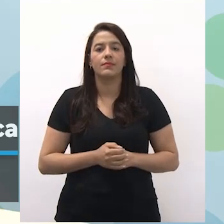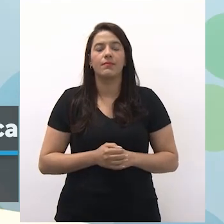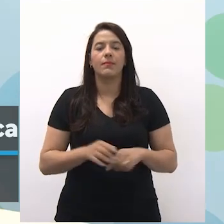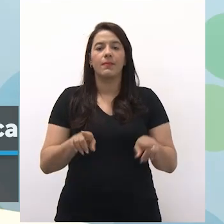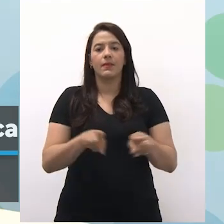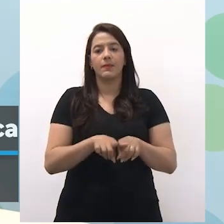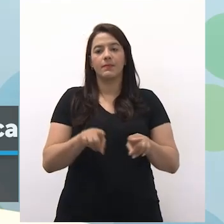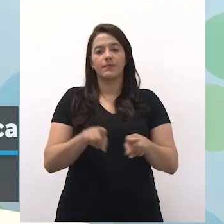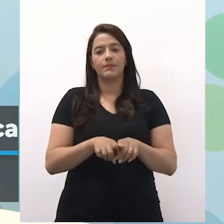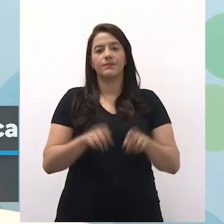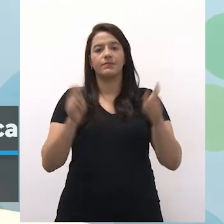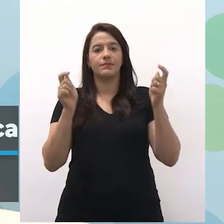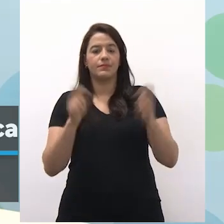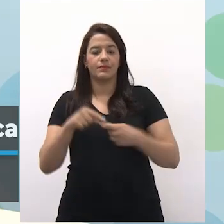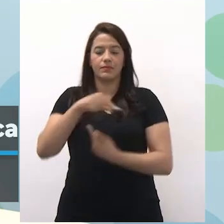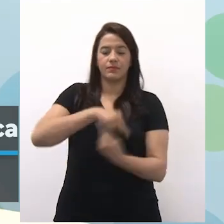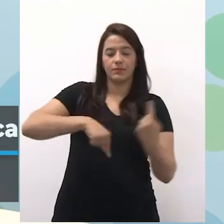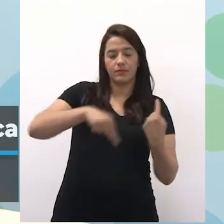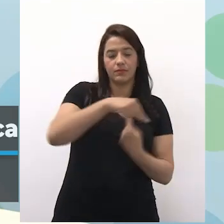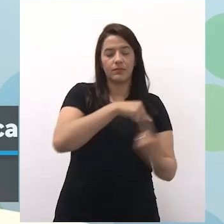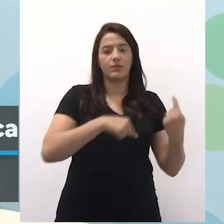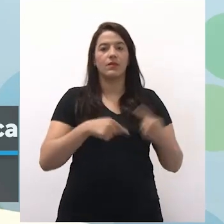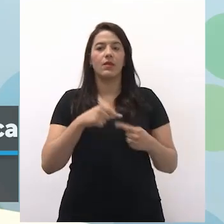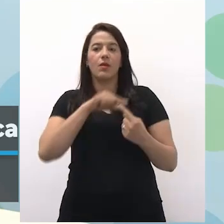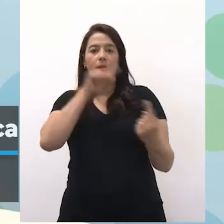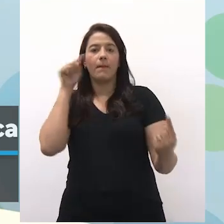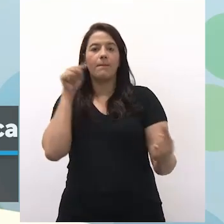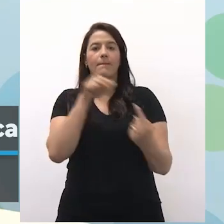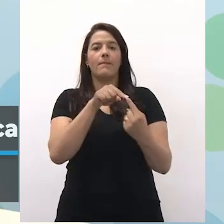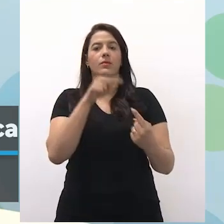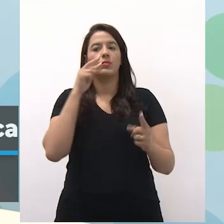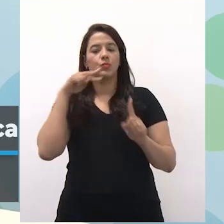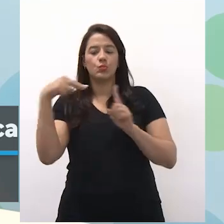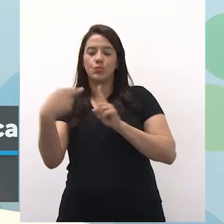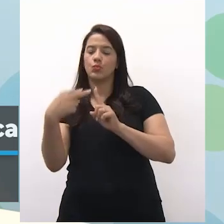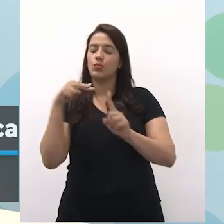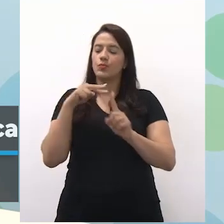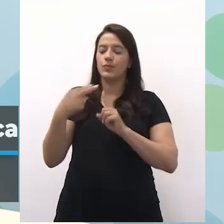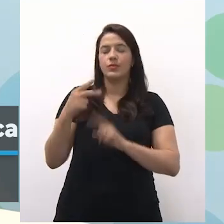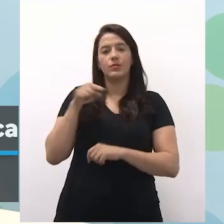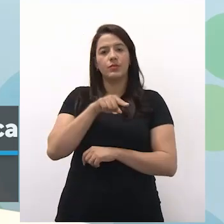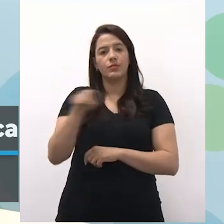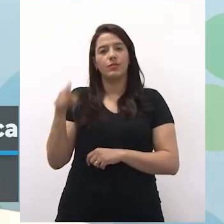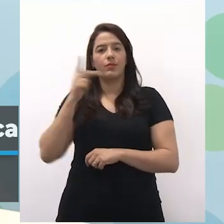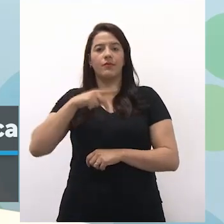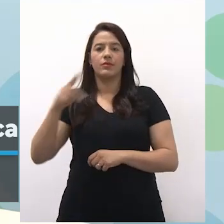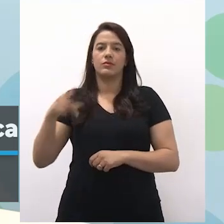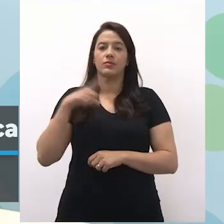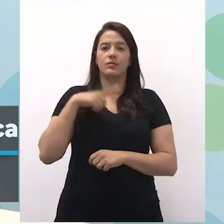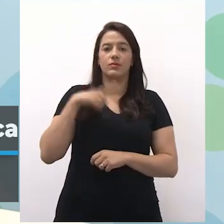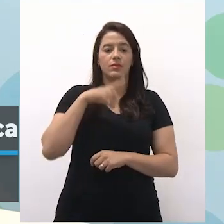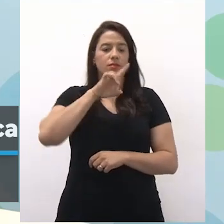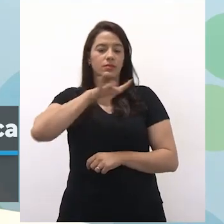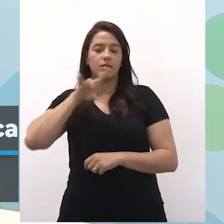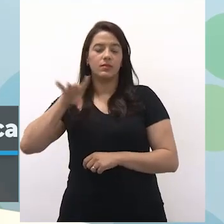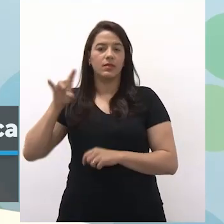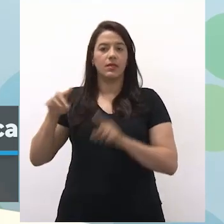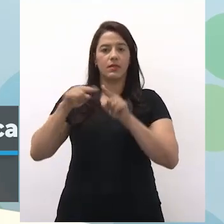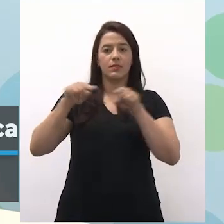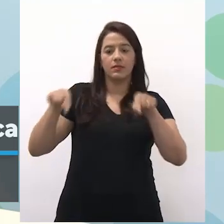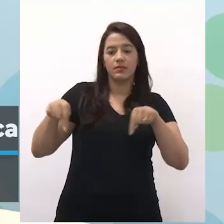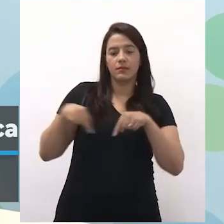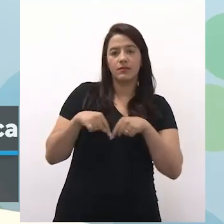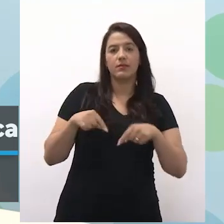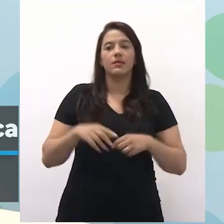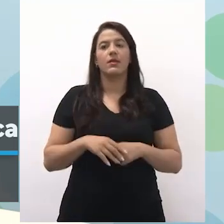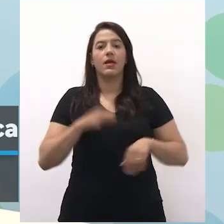Estabelecer essas relações, ver pontos de vista, né, que os professores têm de cada sala, como a gente comentou aqui, né, às